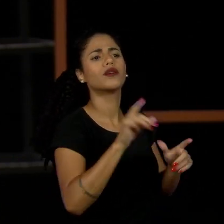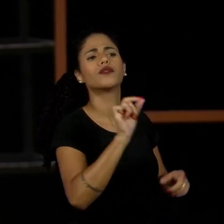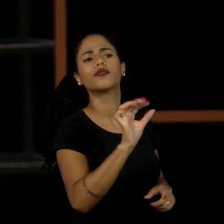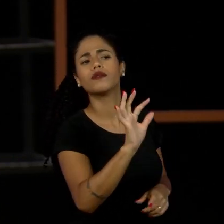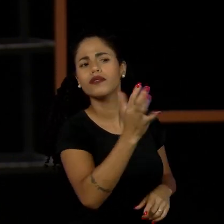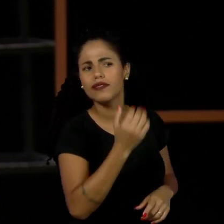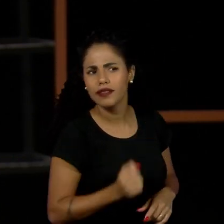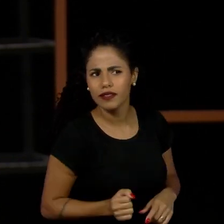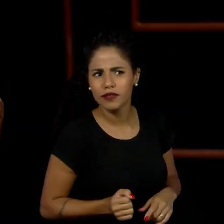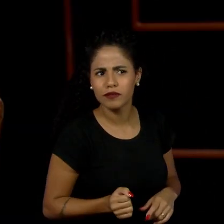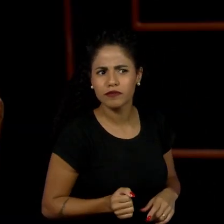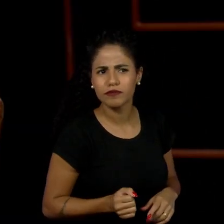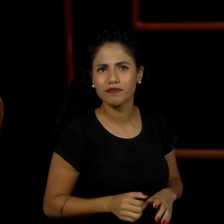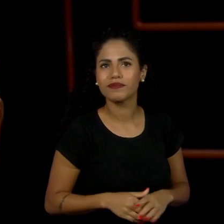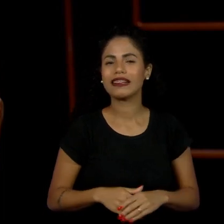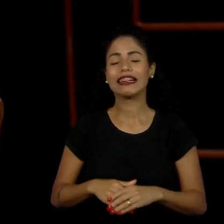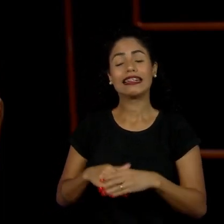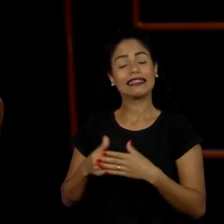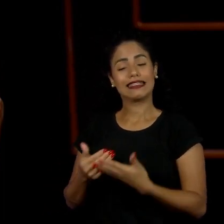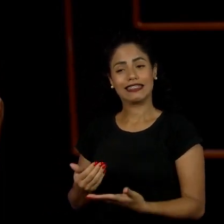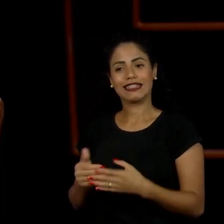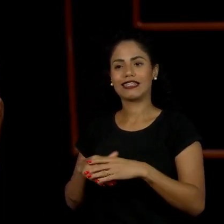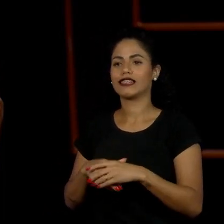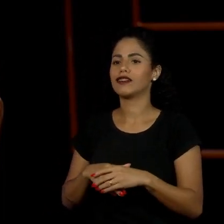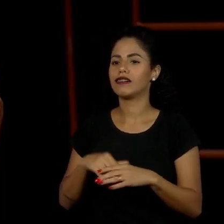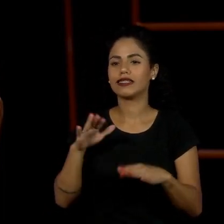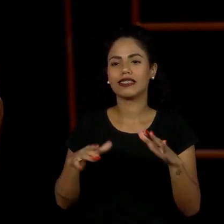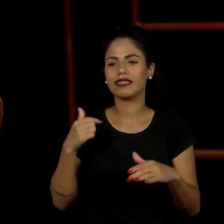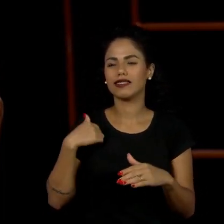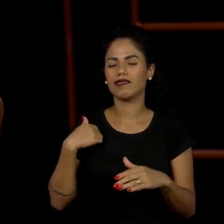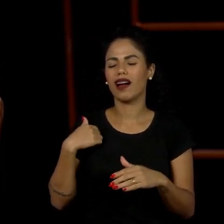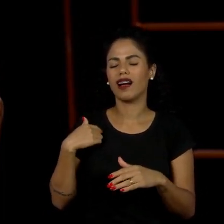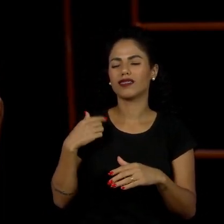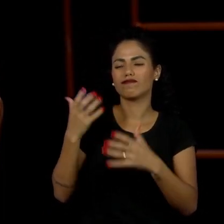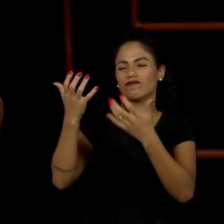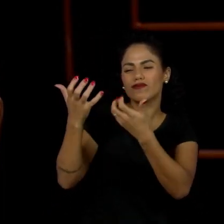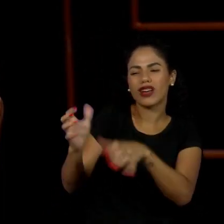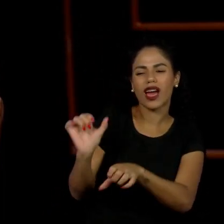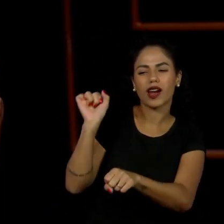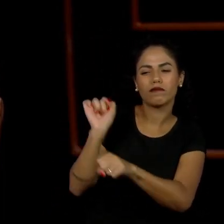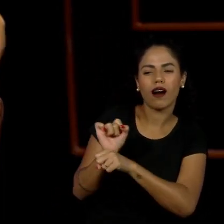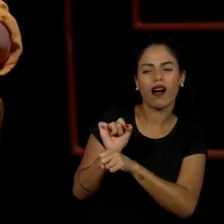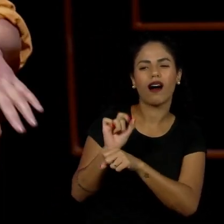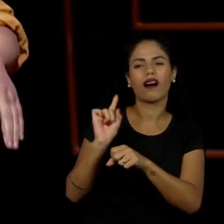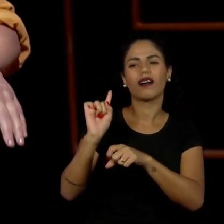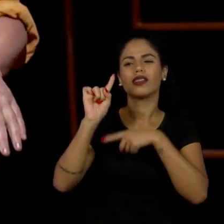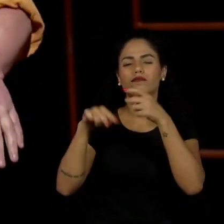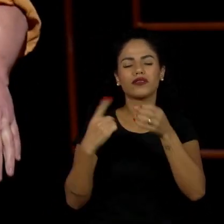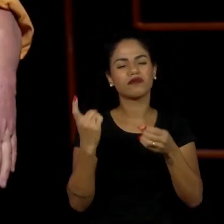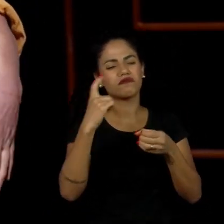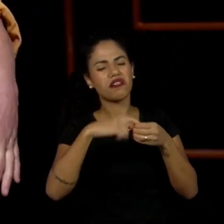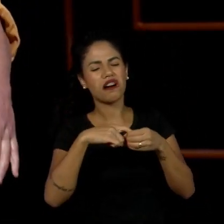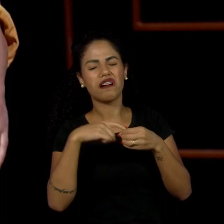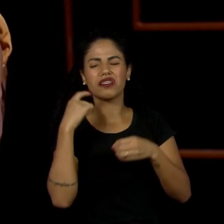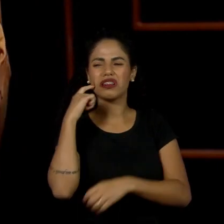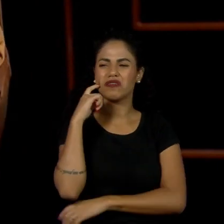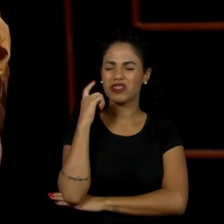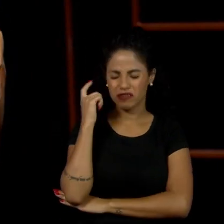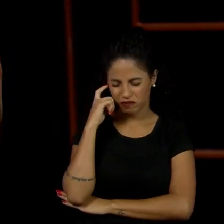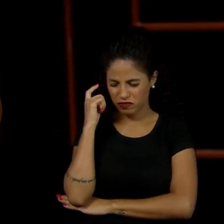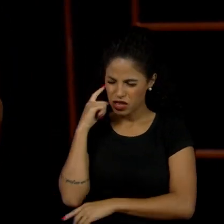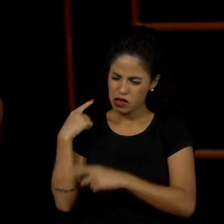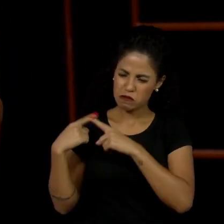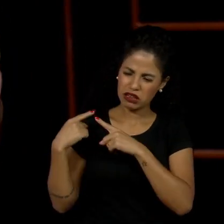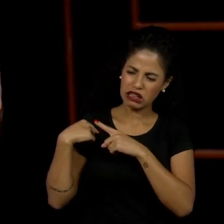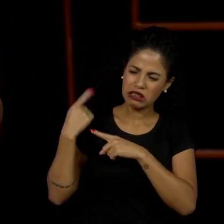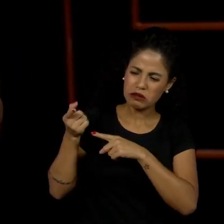aconteceu, Selma? Pois é, eu tenho esses desencantos assim. Eu falei, por que eu estou fazendo teatro? Porque eu passo a